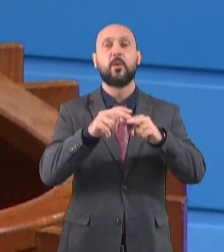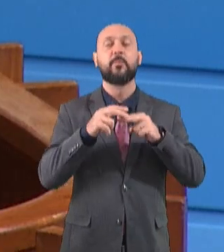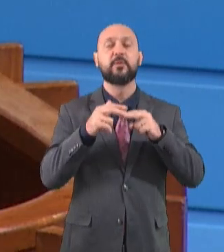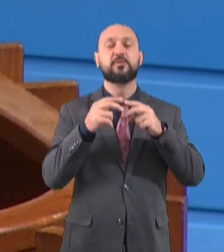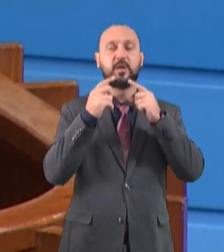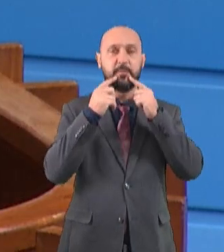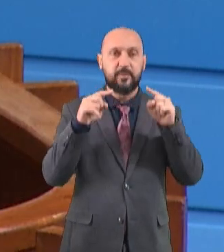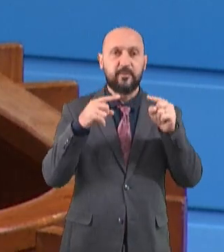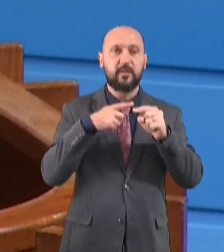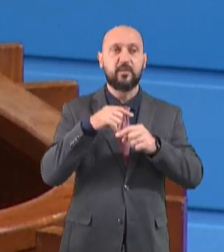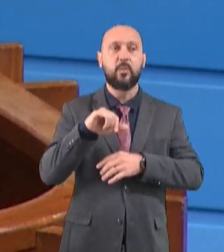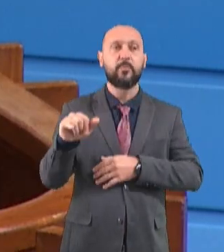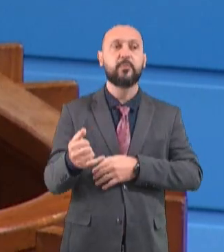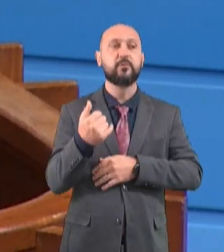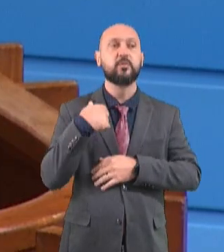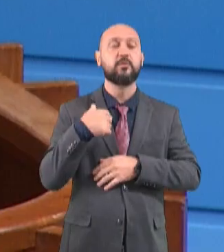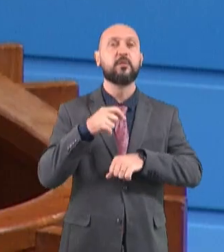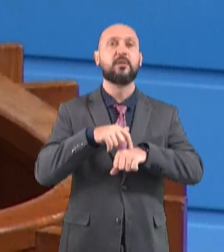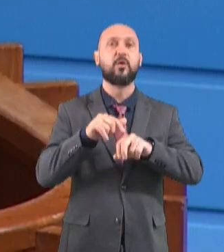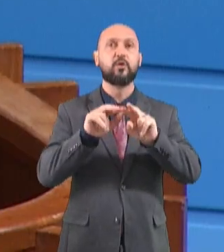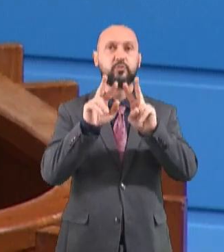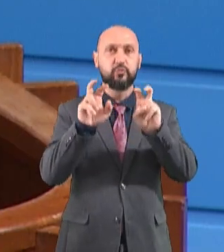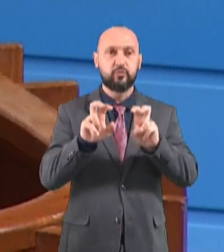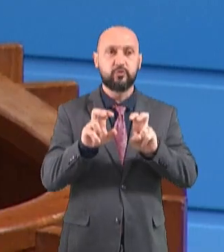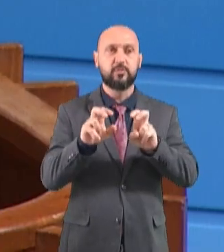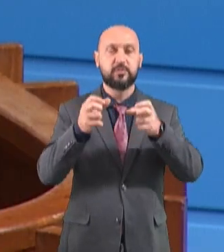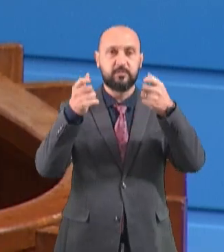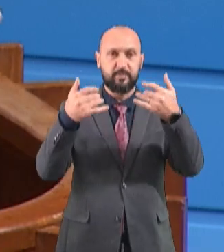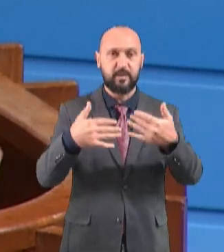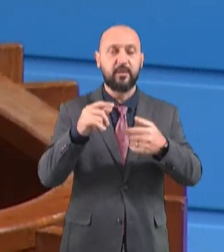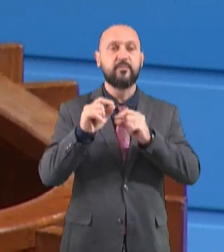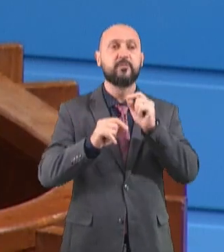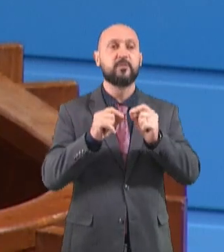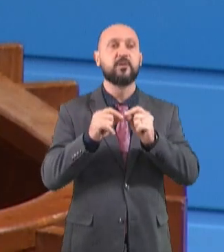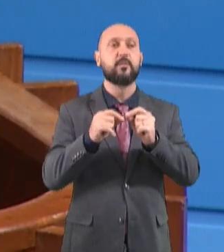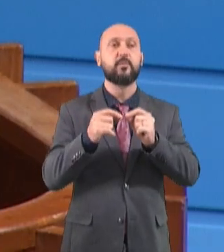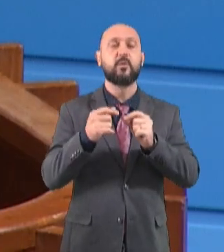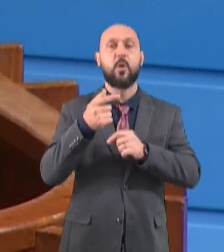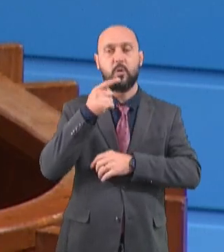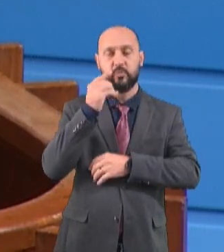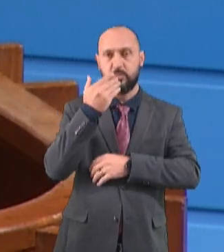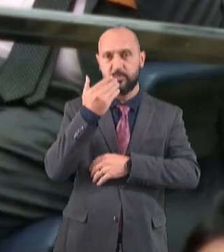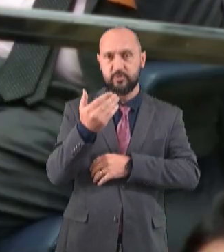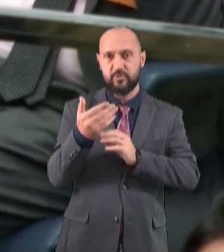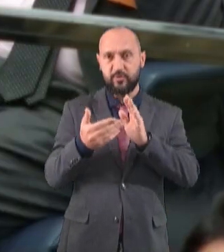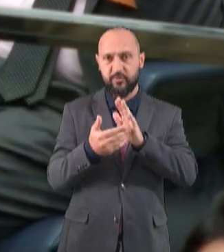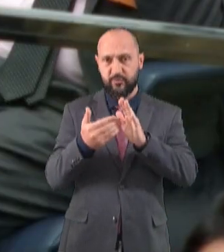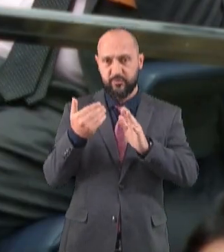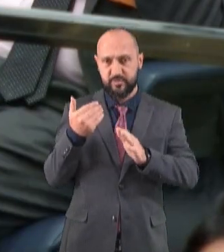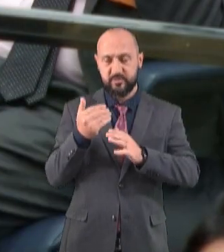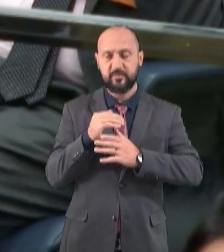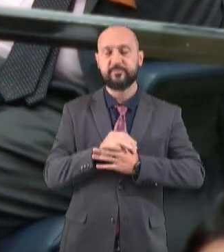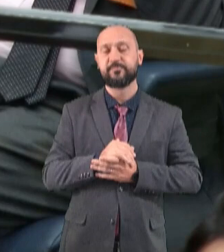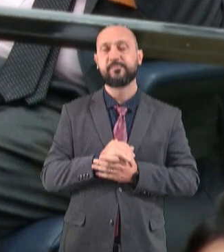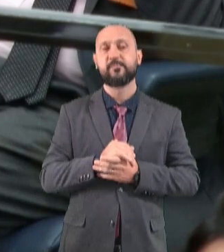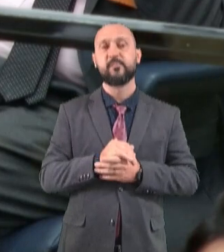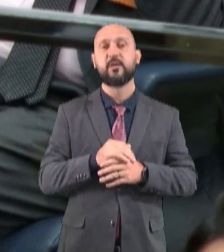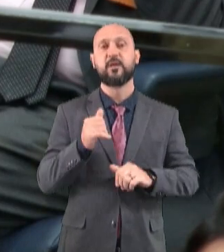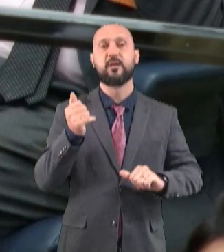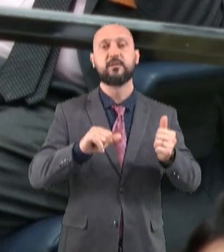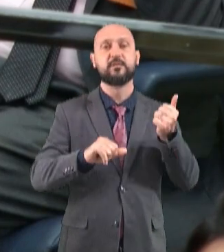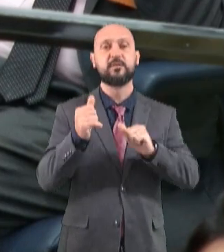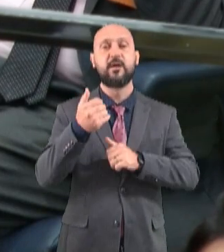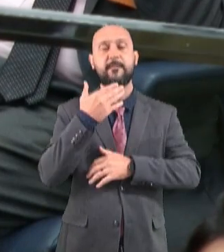crítica, mas eu vou ter oportunidade de, no mérito, explanar melhor, já que pedi vistas ontem, e